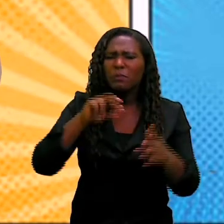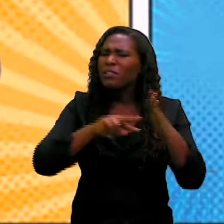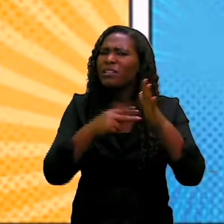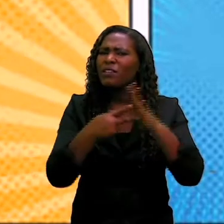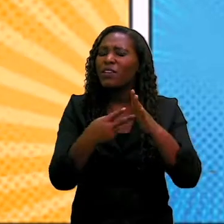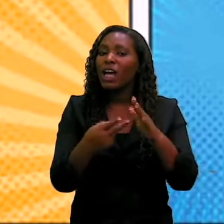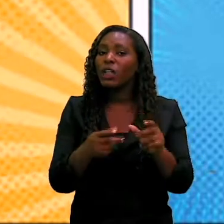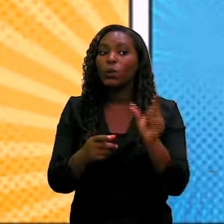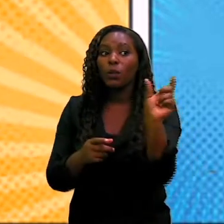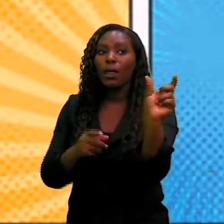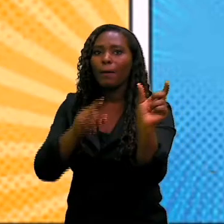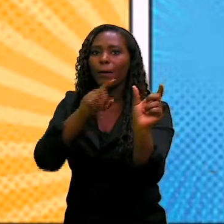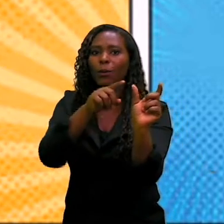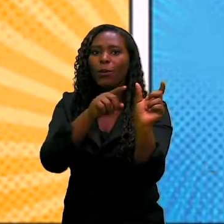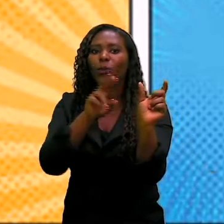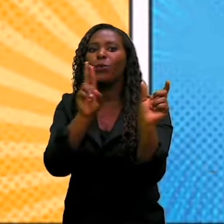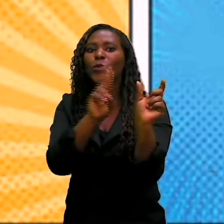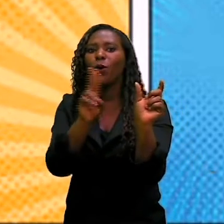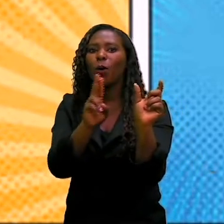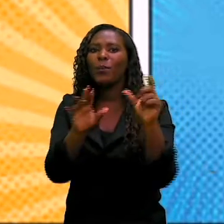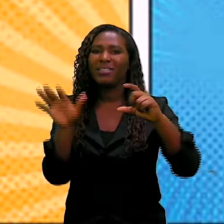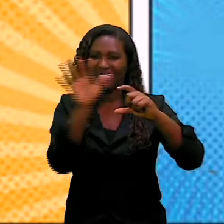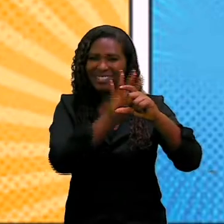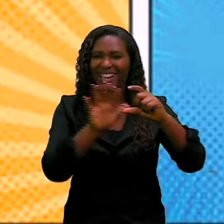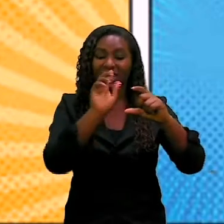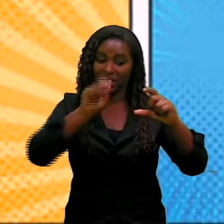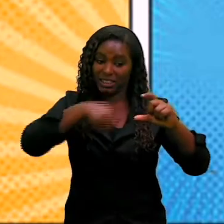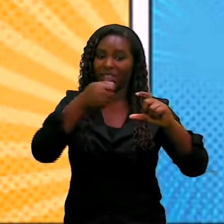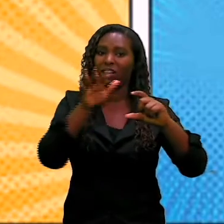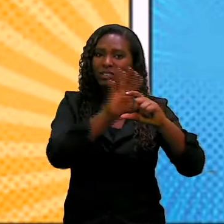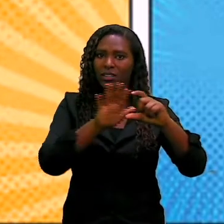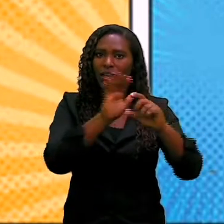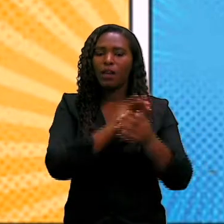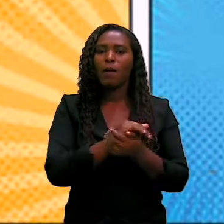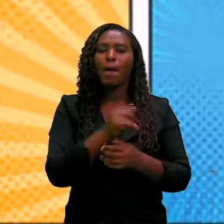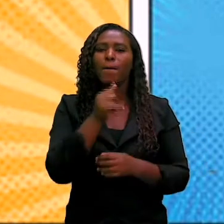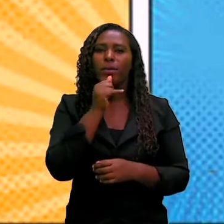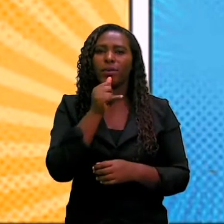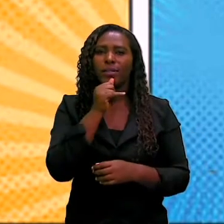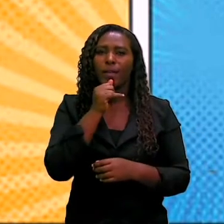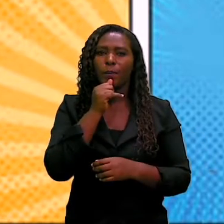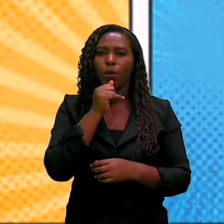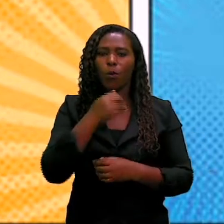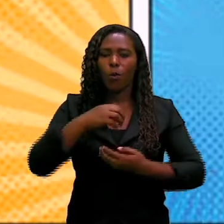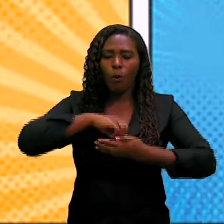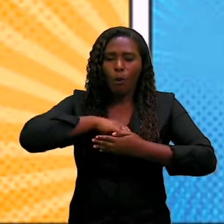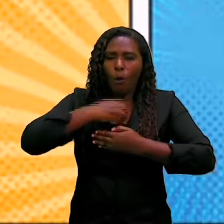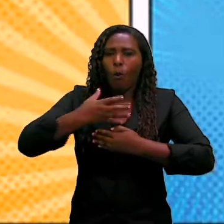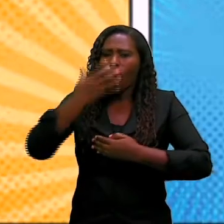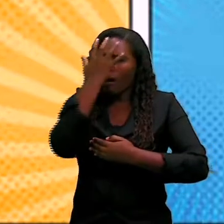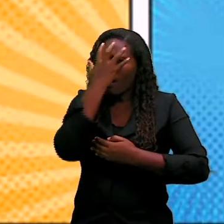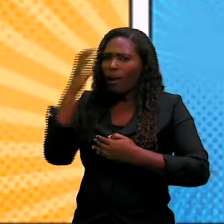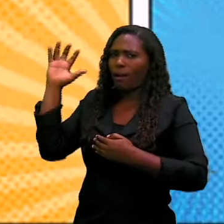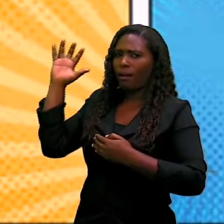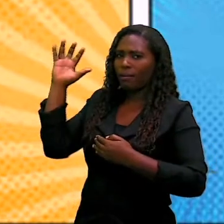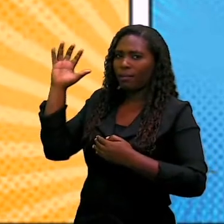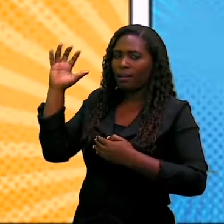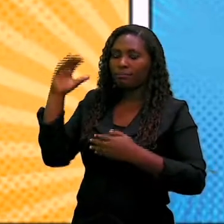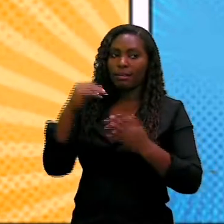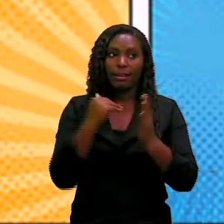Significa carregar, exagerar o caráter de alguém ou de algo até torná-lo o quê?